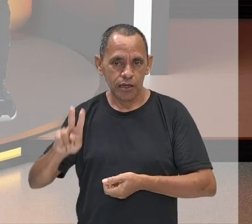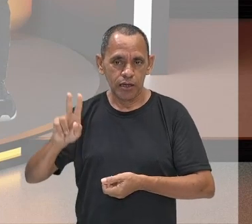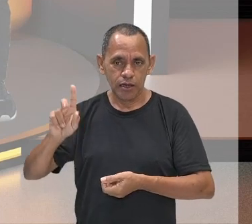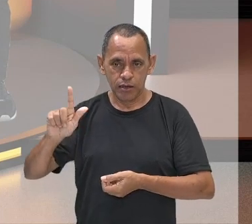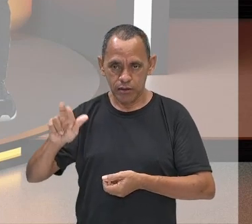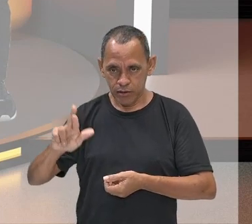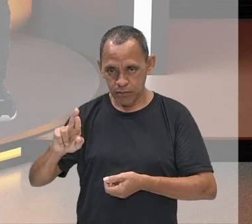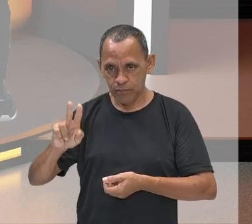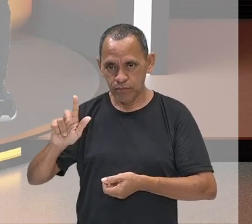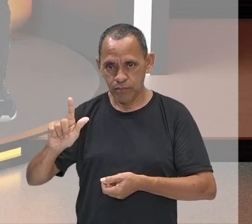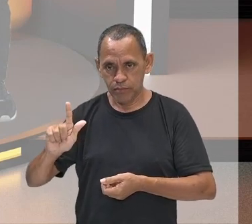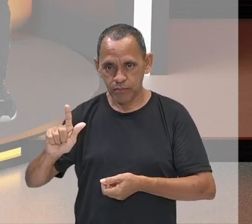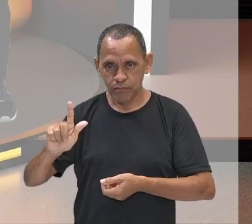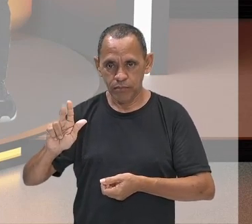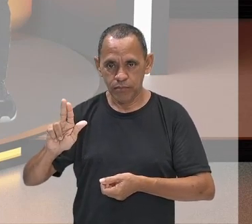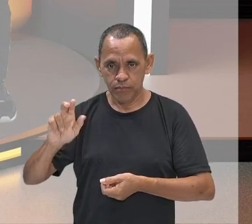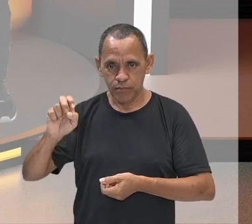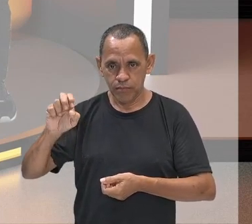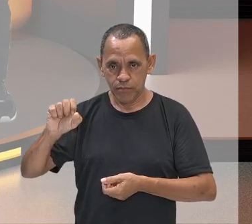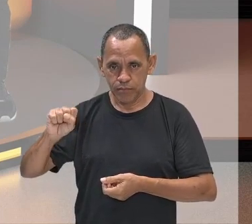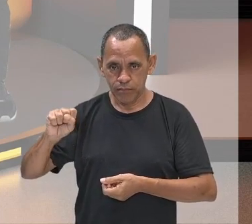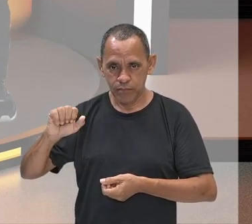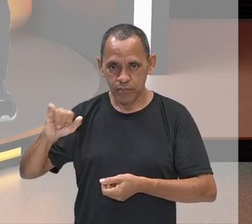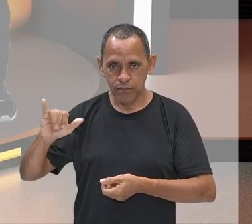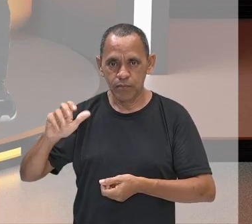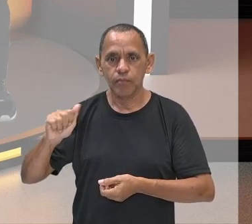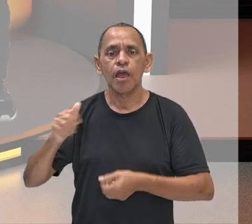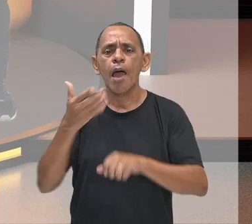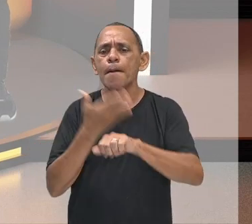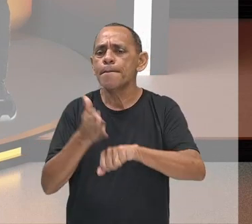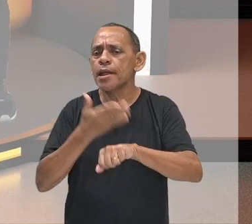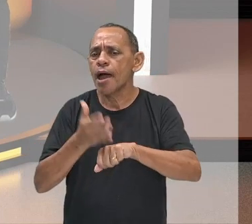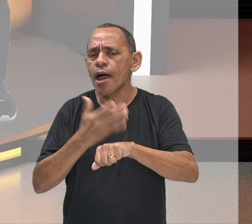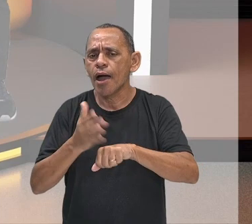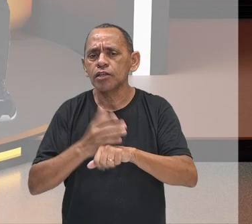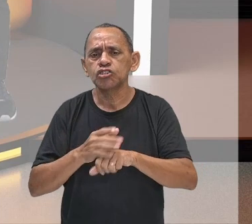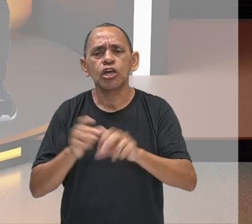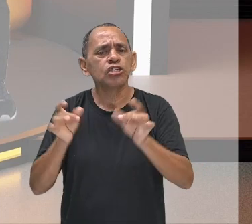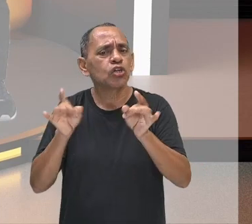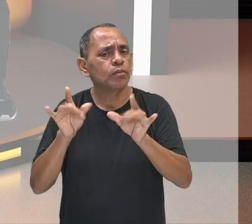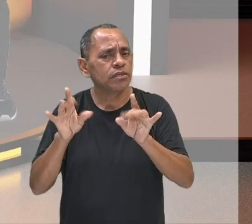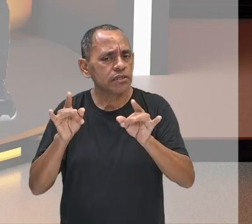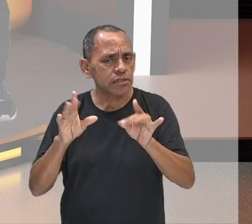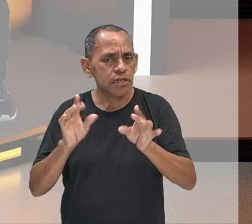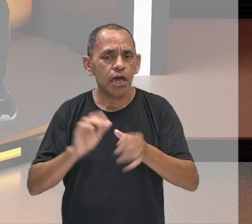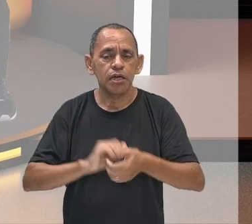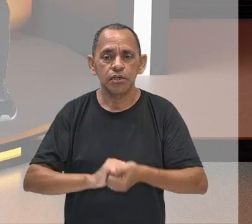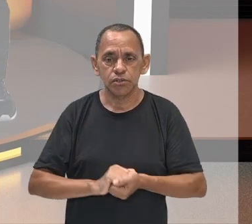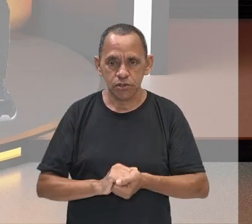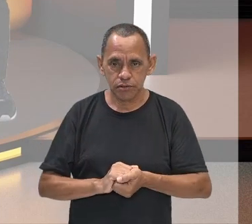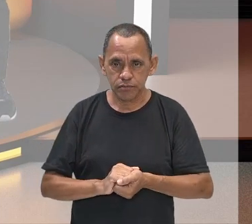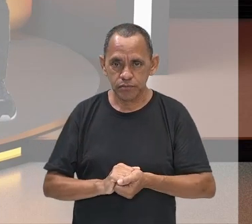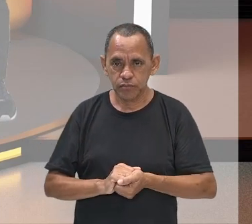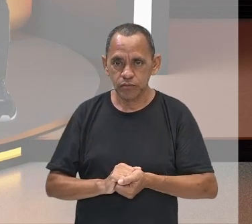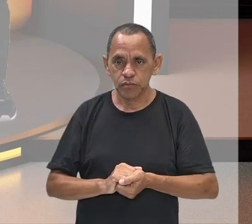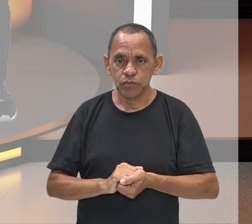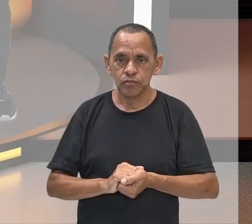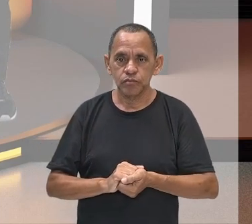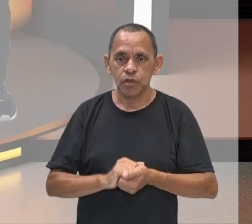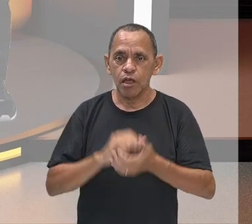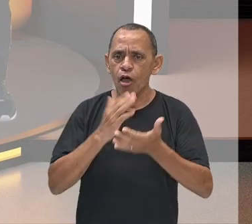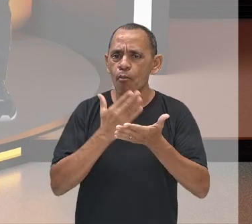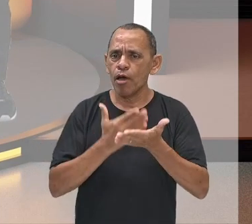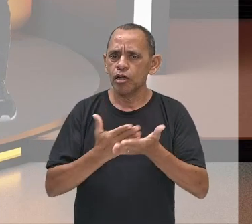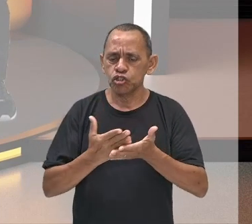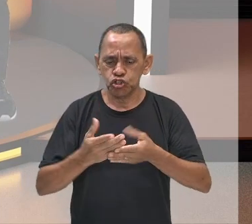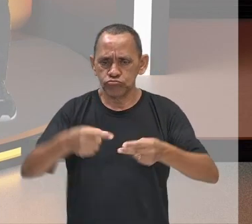práticas comerciais que a gente vai chamar de gentry. Então a gente vê que a partir do governo de Elizabeth II, duas